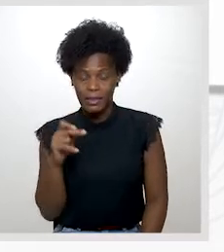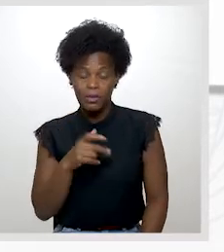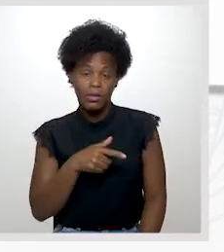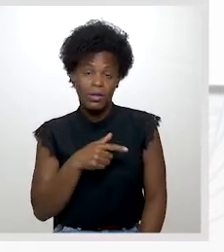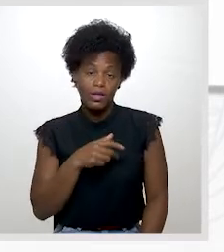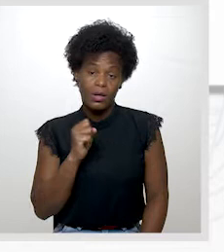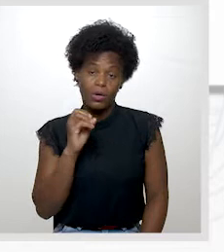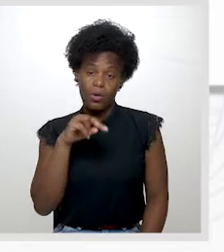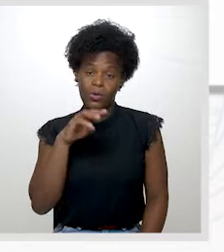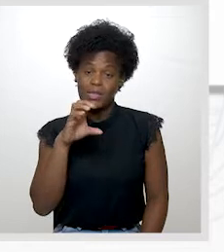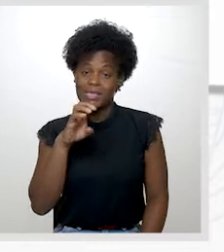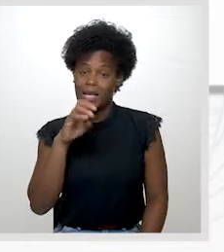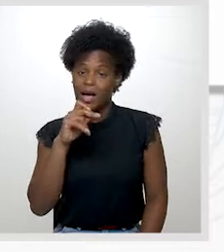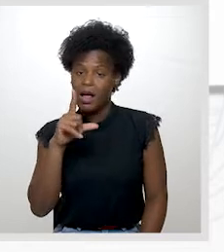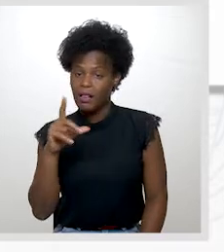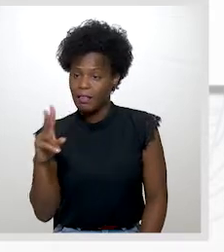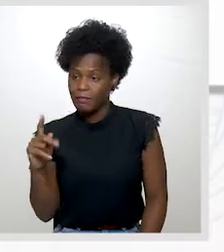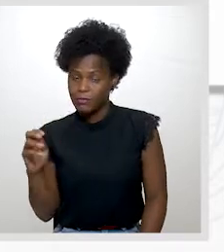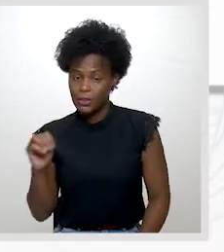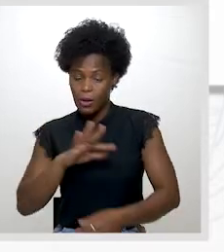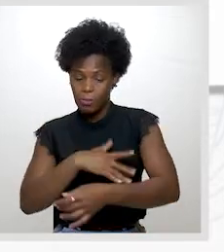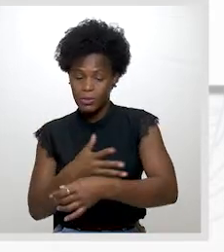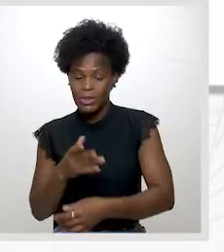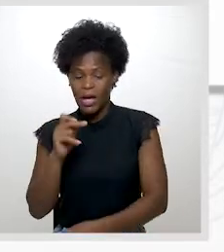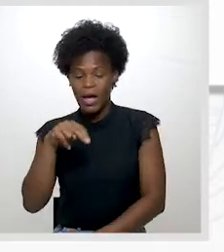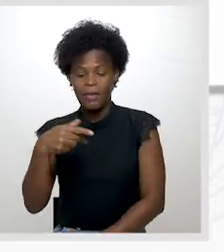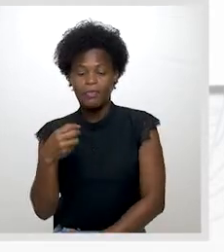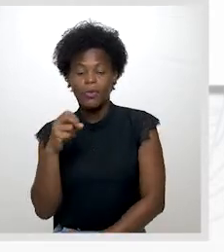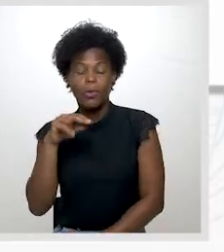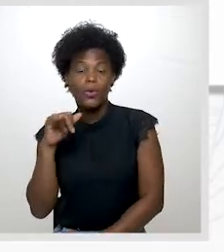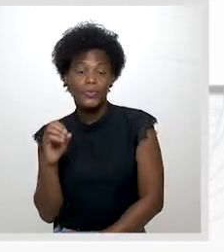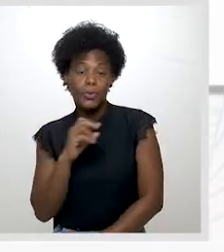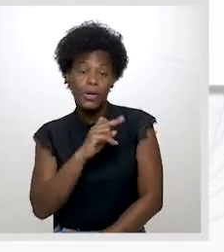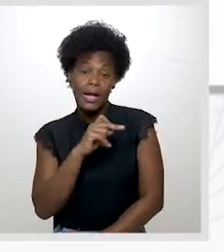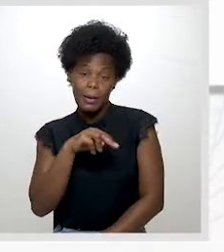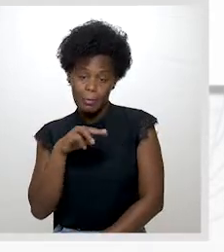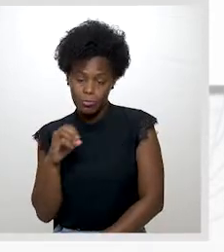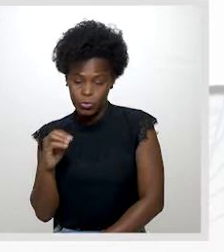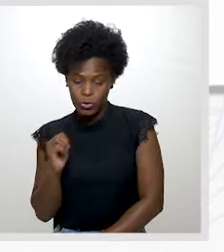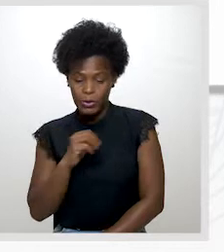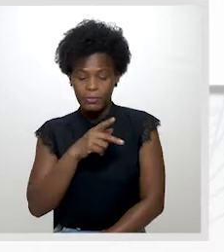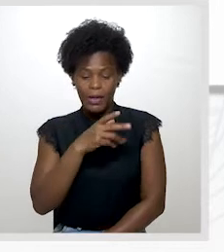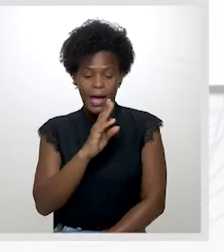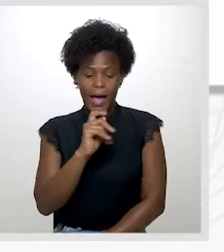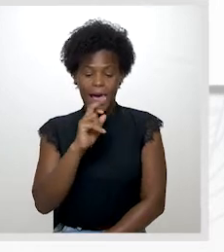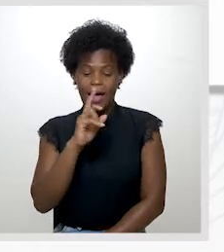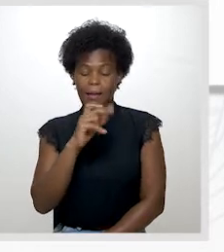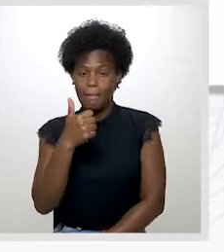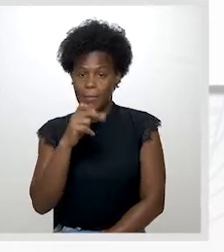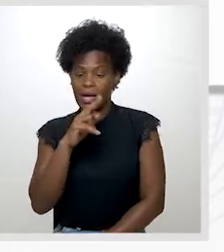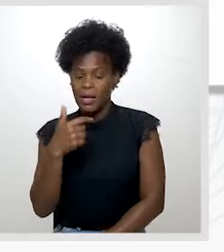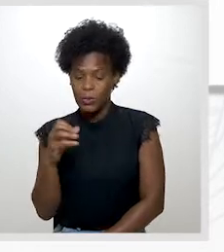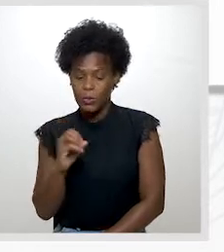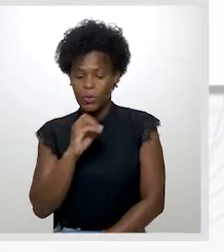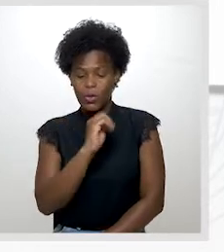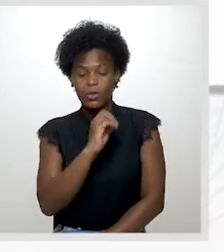M. Tavares. E na poesia, Antônio Ramos Rosa, Alberto Helder, Sofia Andressen, Jorge de